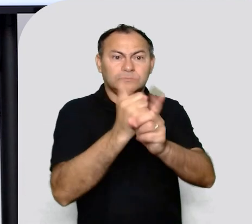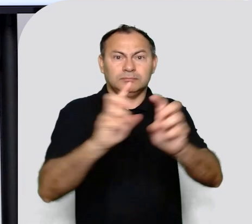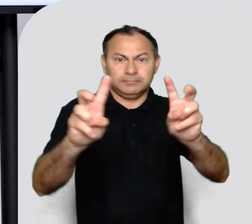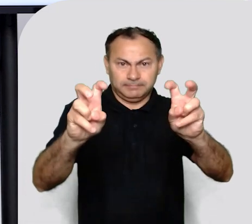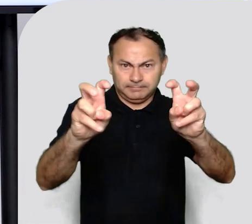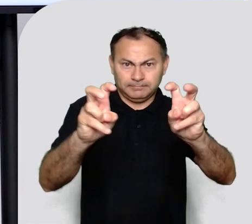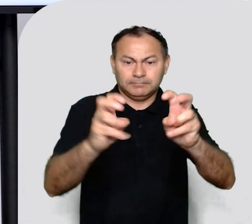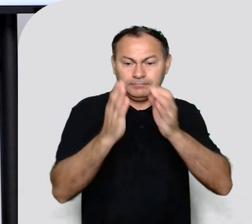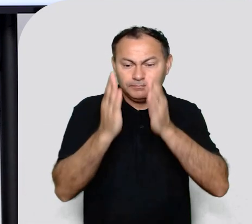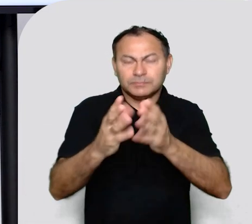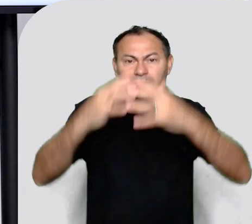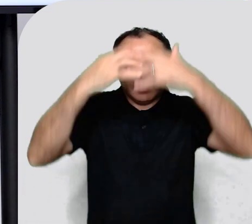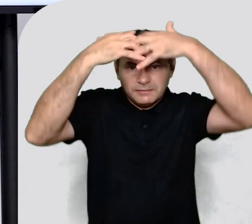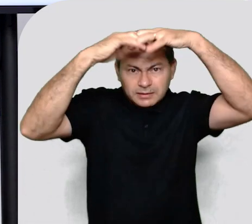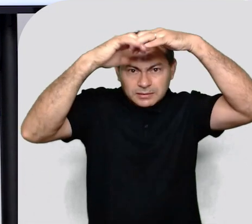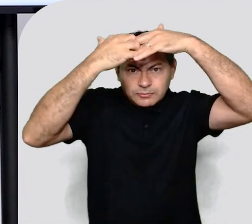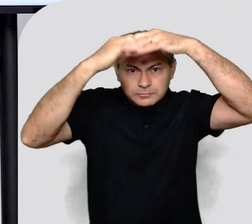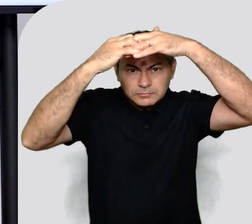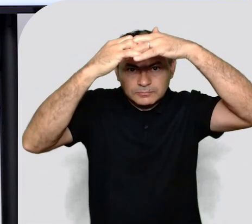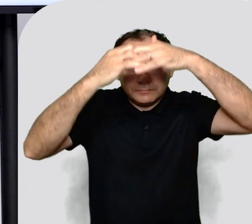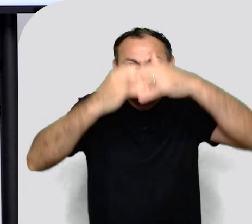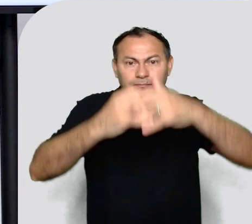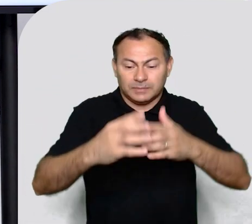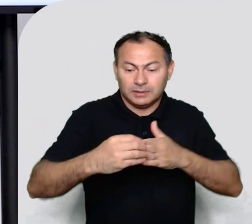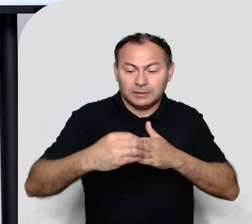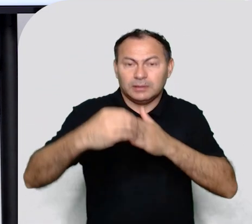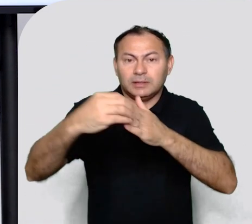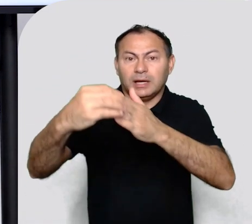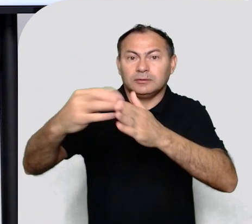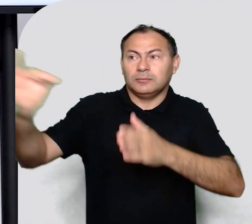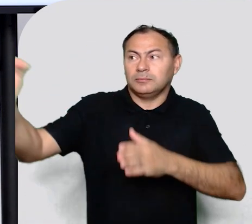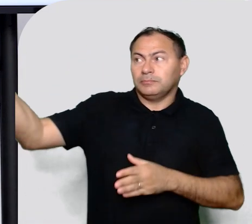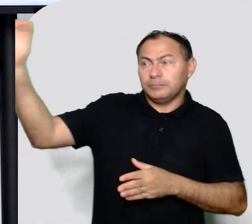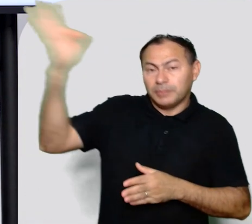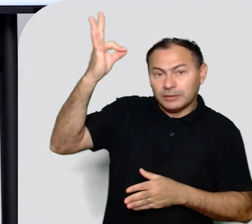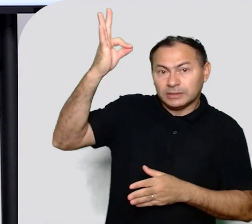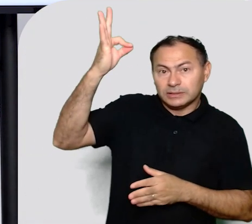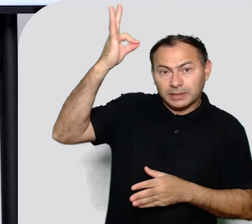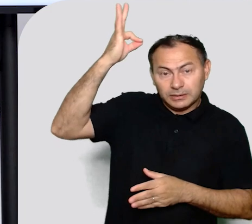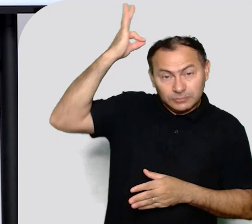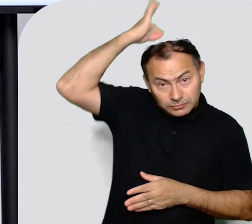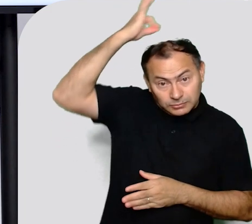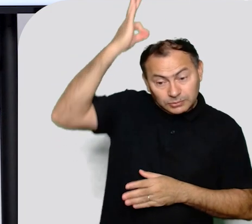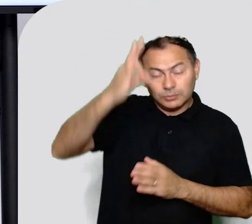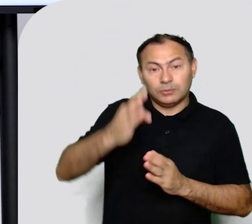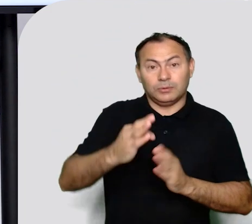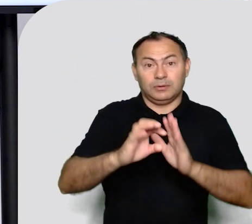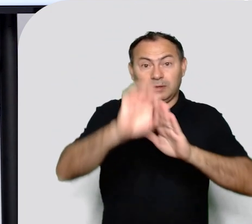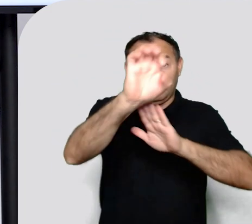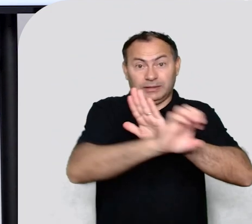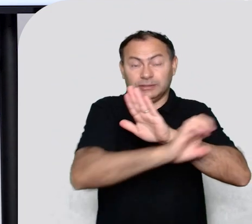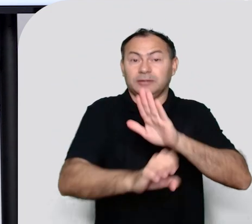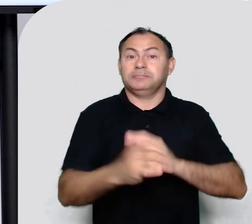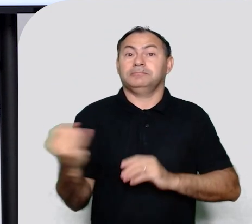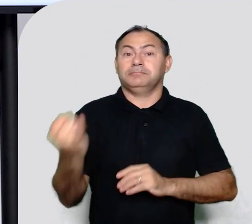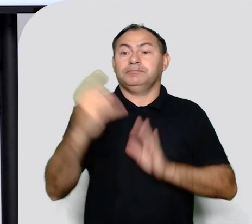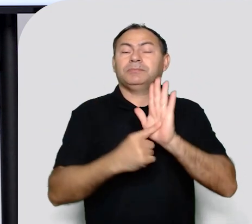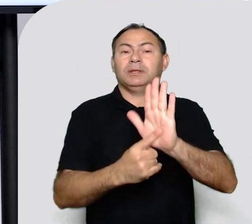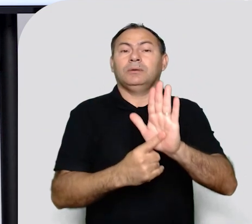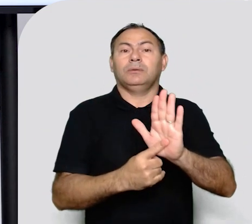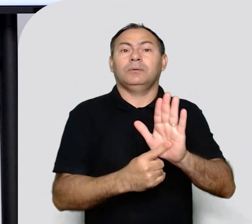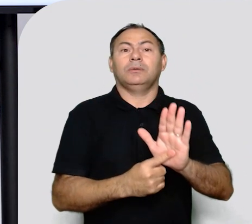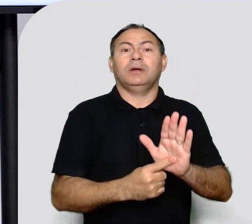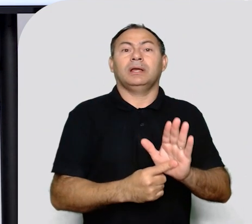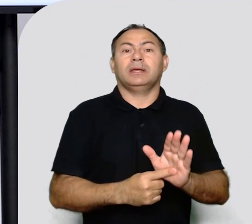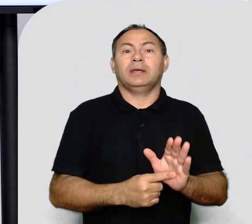a proposição para a reflexão: guiados pelo Espírito do Evangelho. É importante destacar o que a